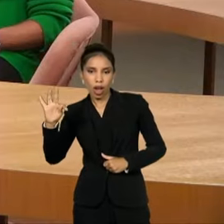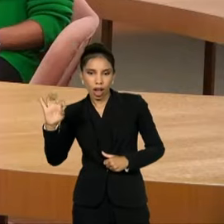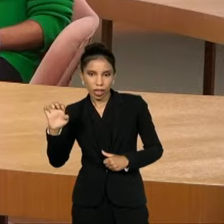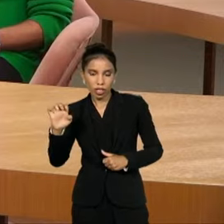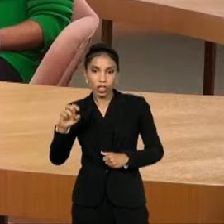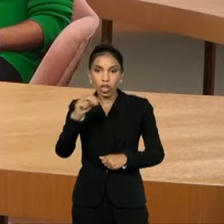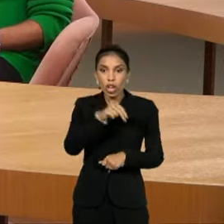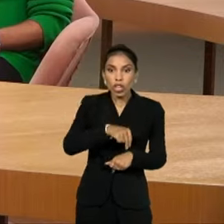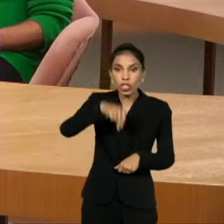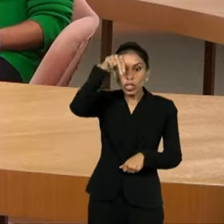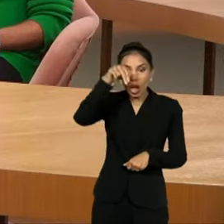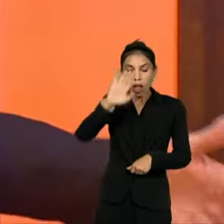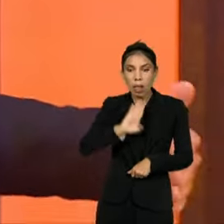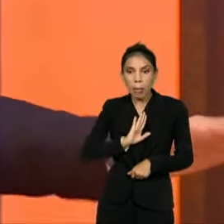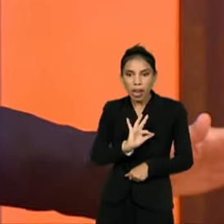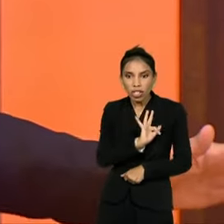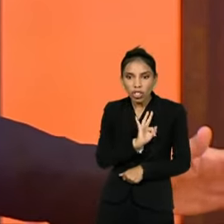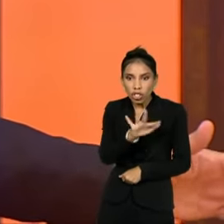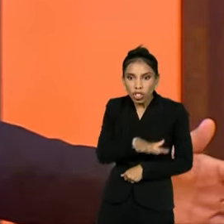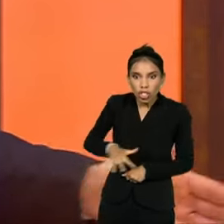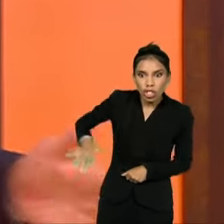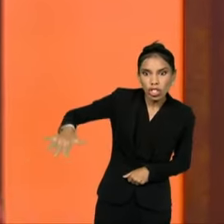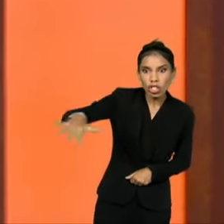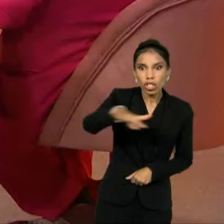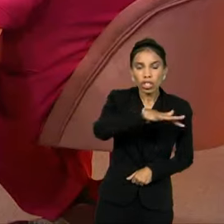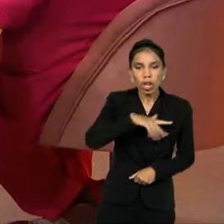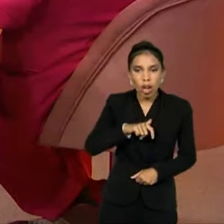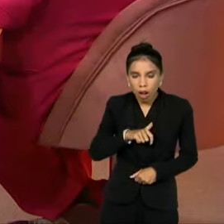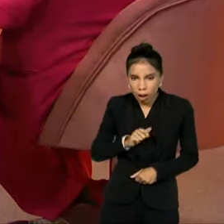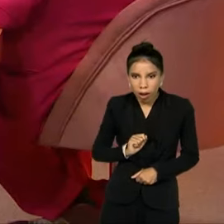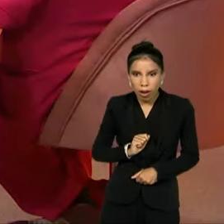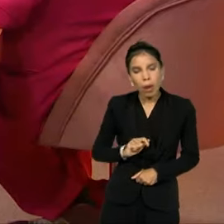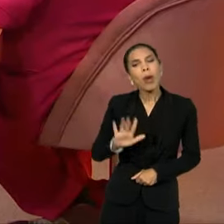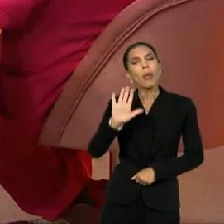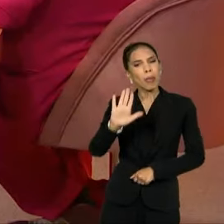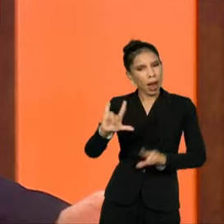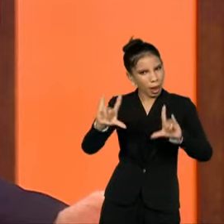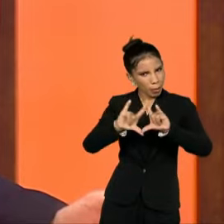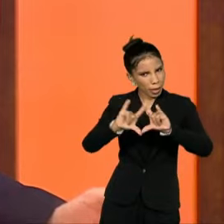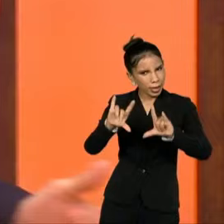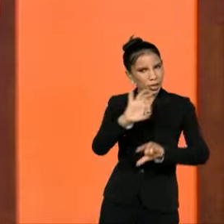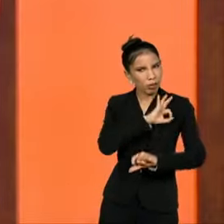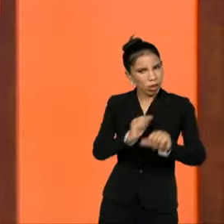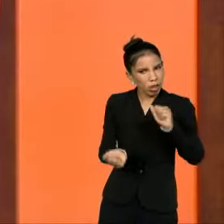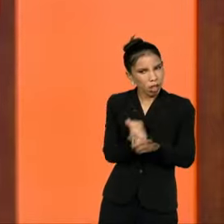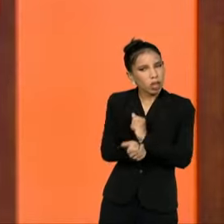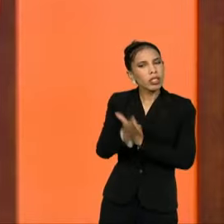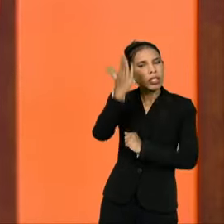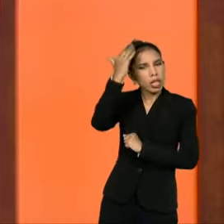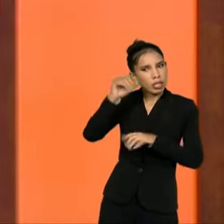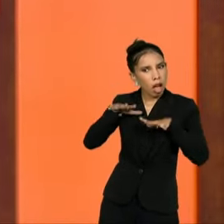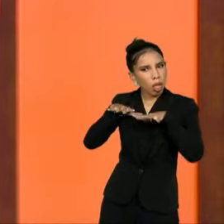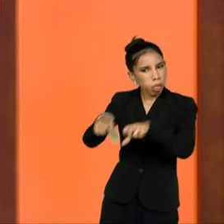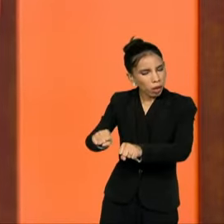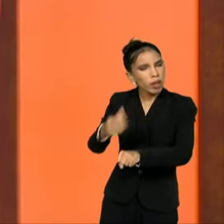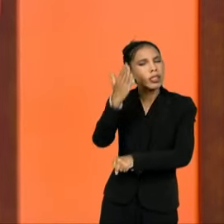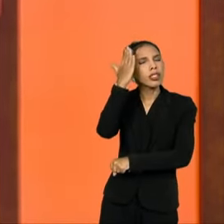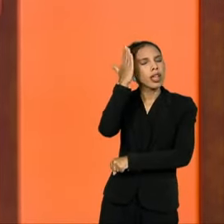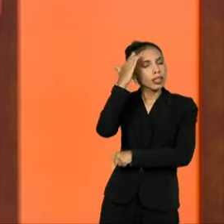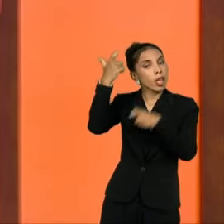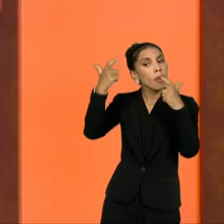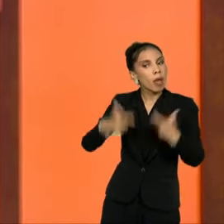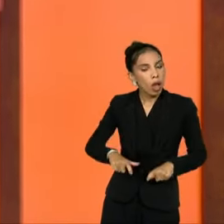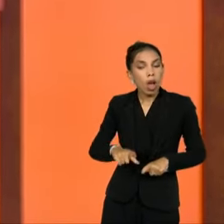a Zona Norte e hoje está na Baixada inteira e se espalhando pelo interior. Mas a milícia tem endereço. Né? E tem uma outra frase importante, André, que